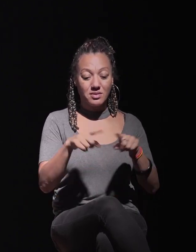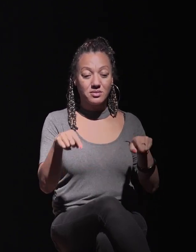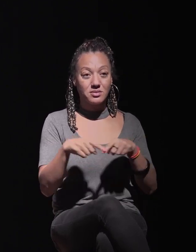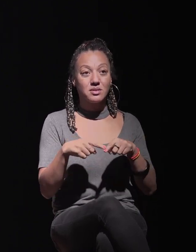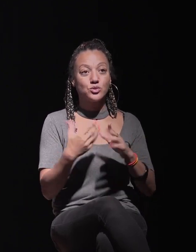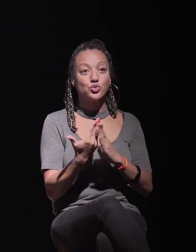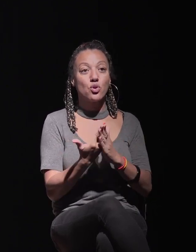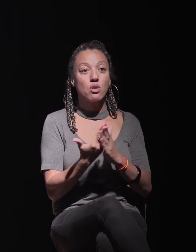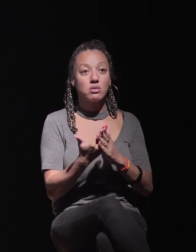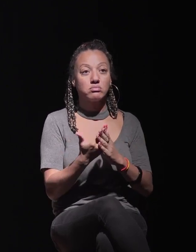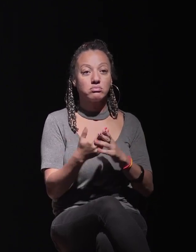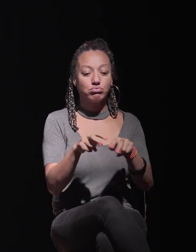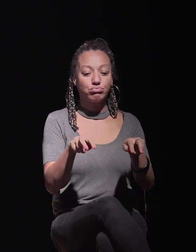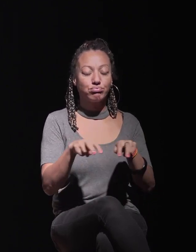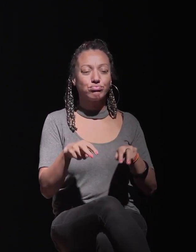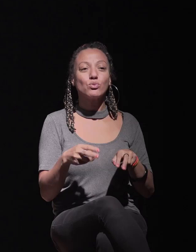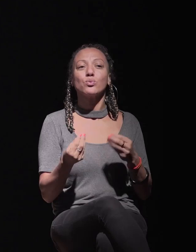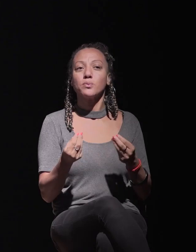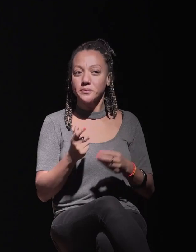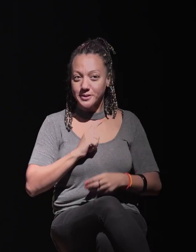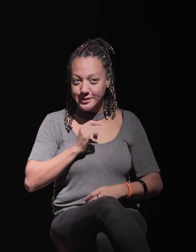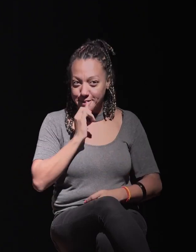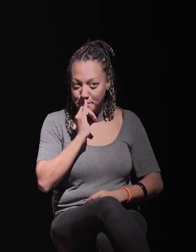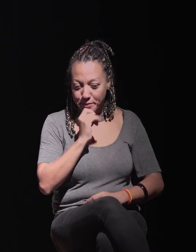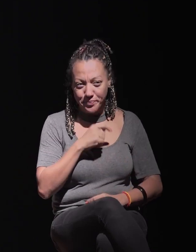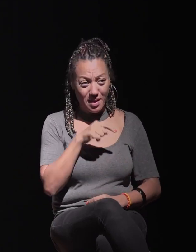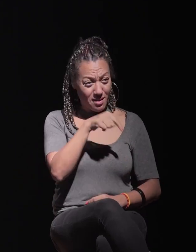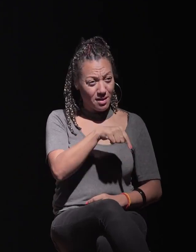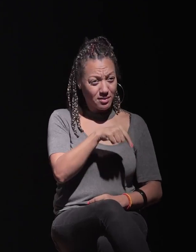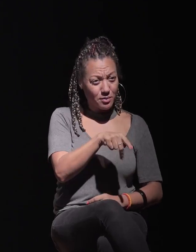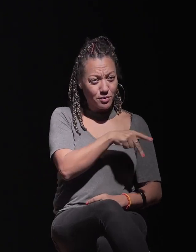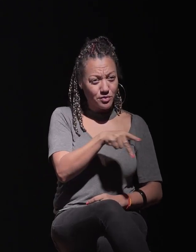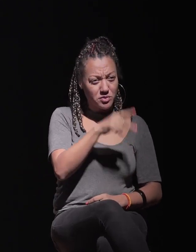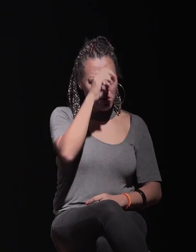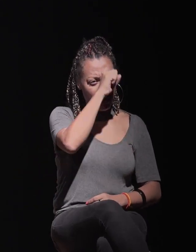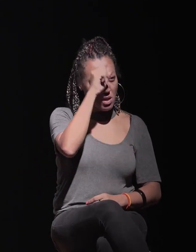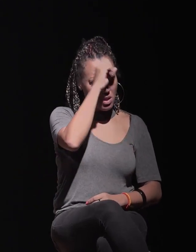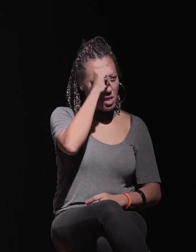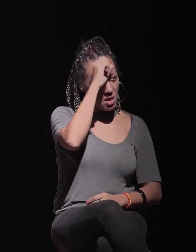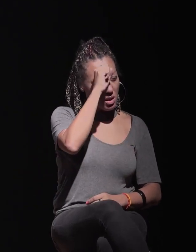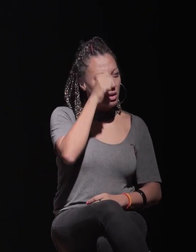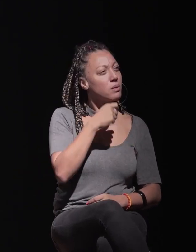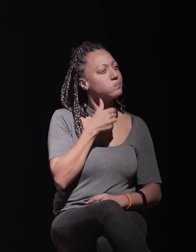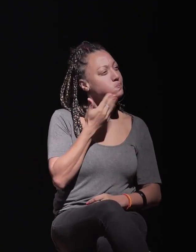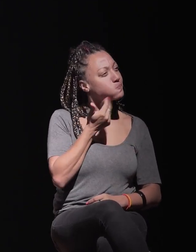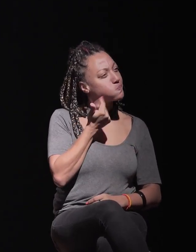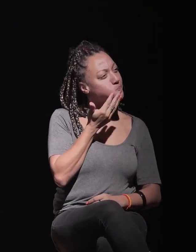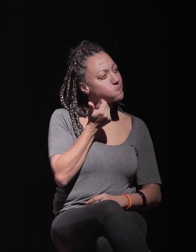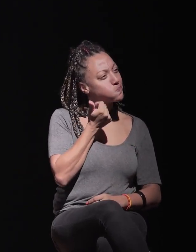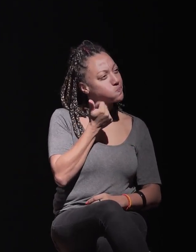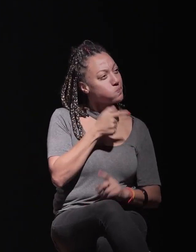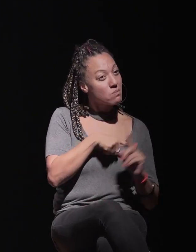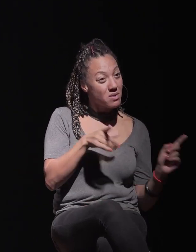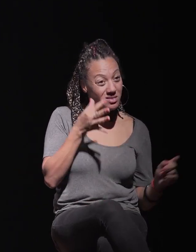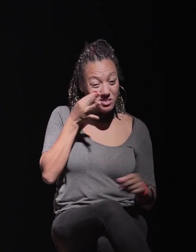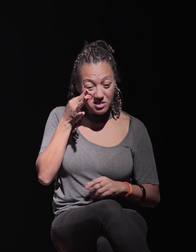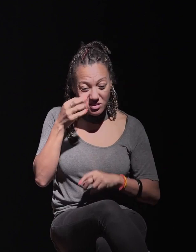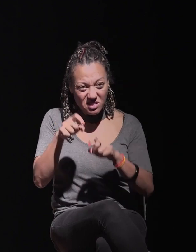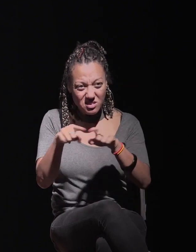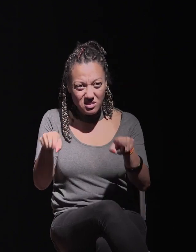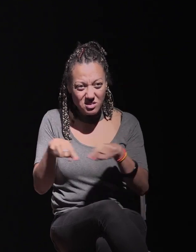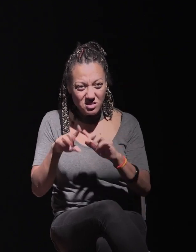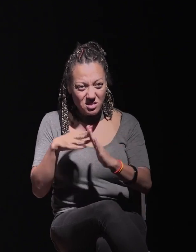aula. Então, a gente está aqui se formando, mas quando a gente está lá no chão da escola, a história é bem distinta. O